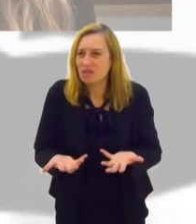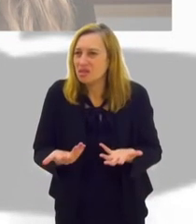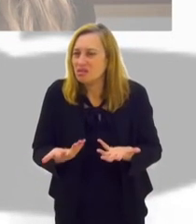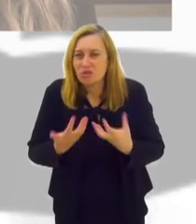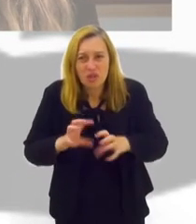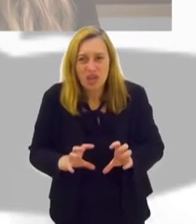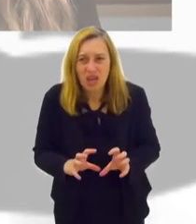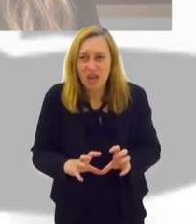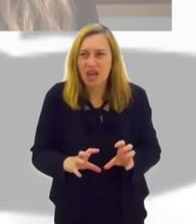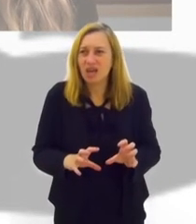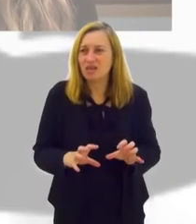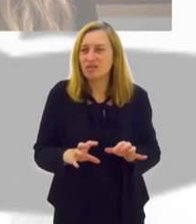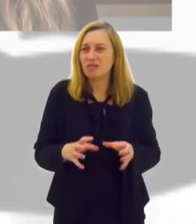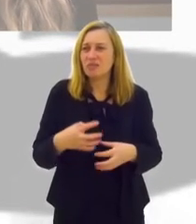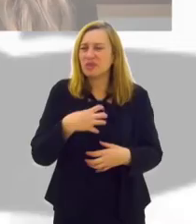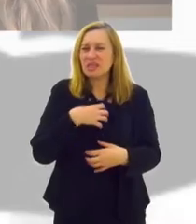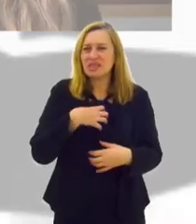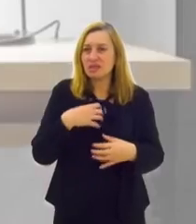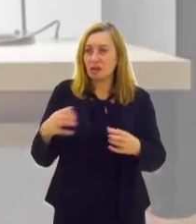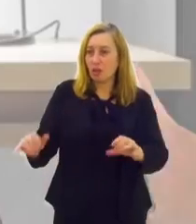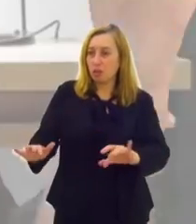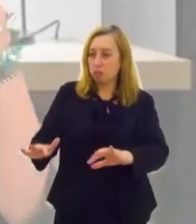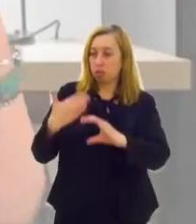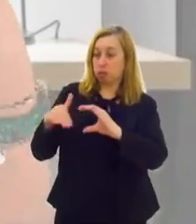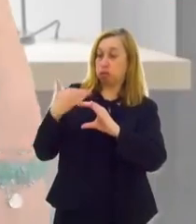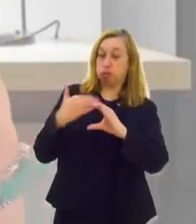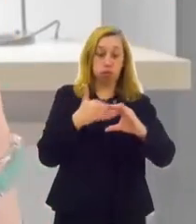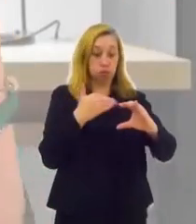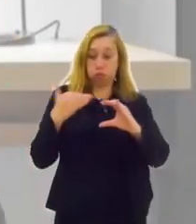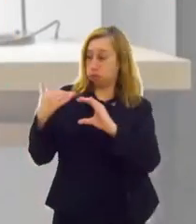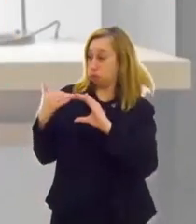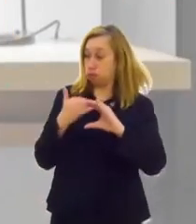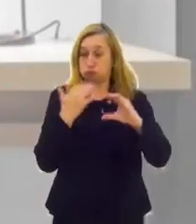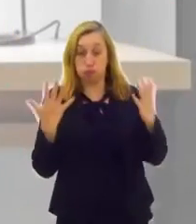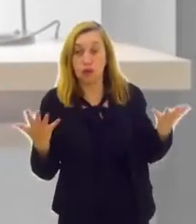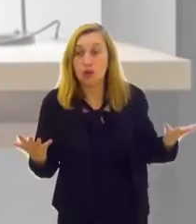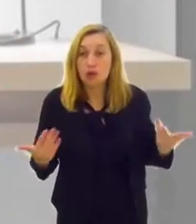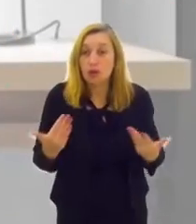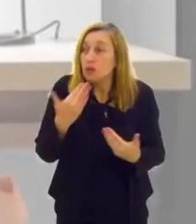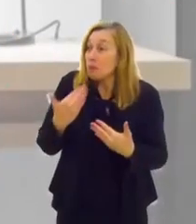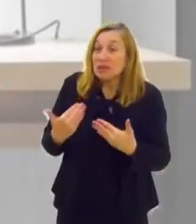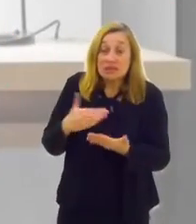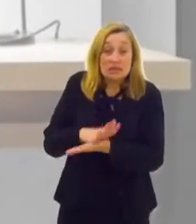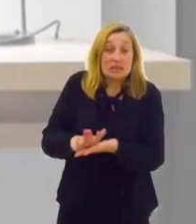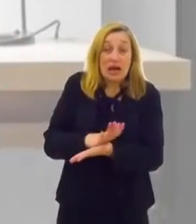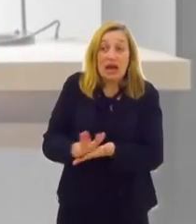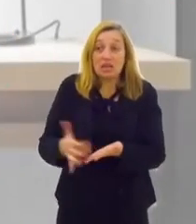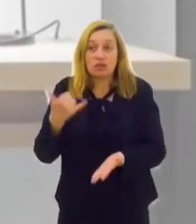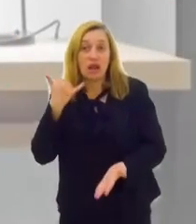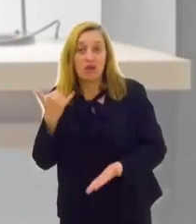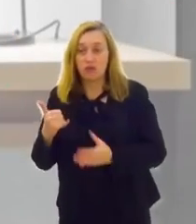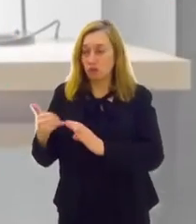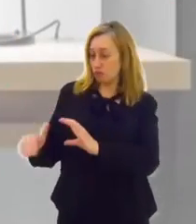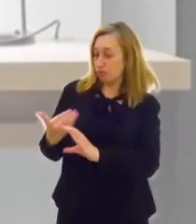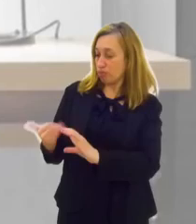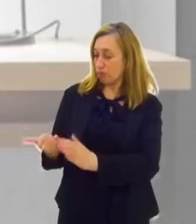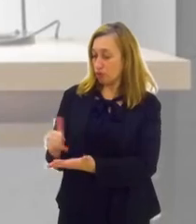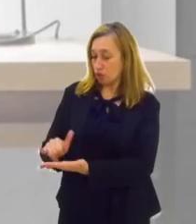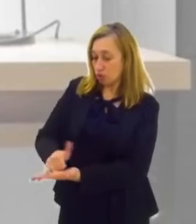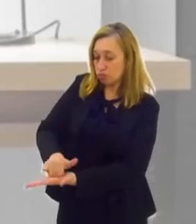massa, as Um pessoas ataque. publicando As fake pessoas se news. sentem atacadas, é por um lado e é pelo outro. Você não Exato. pediu, seu telefone